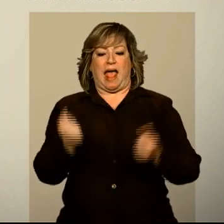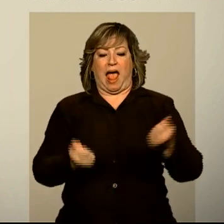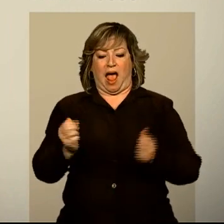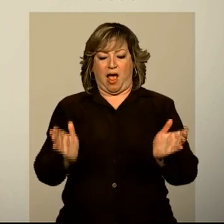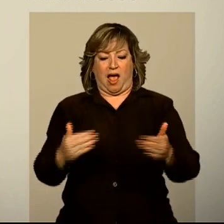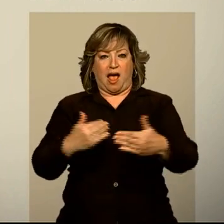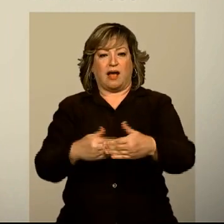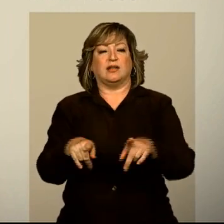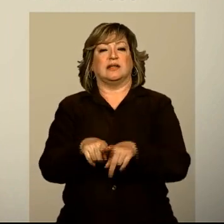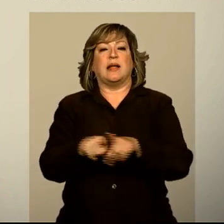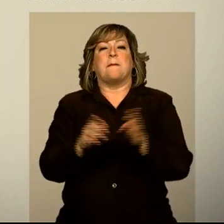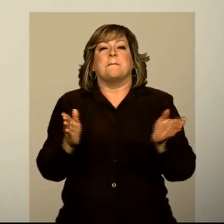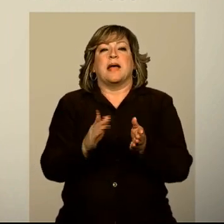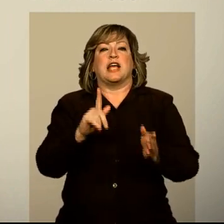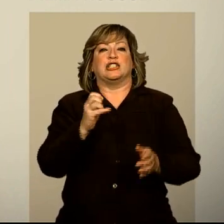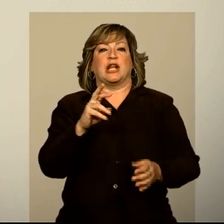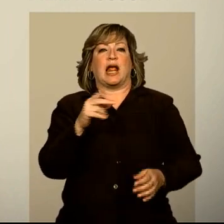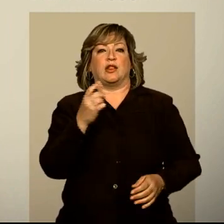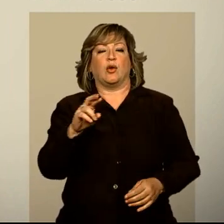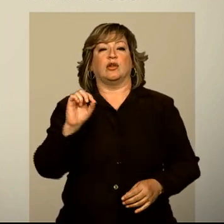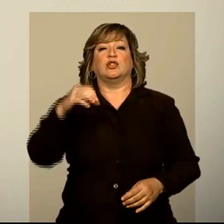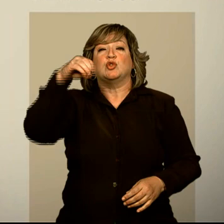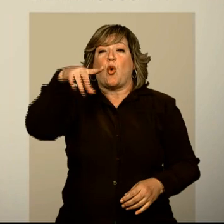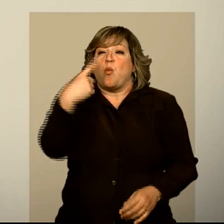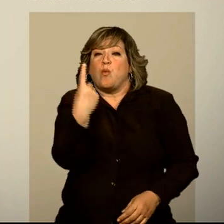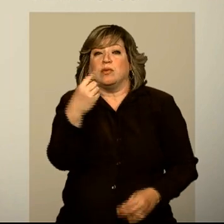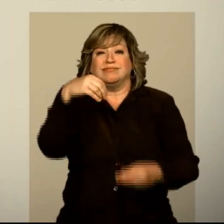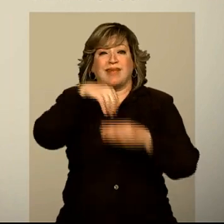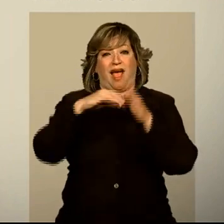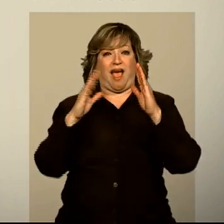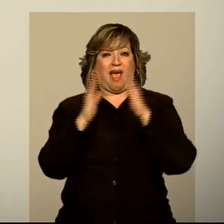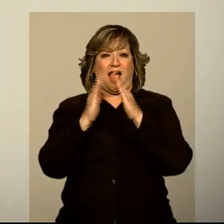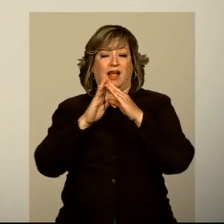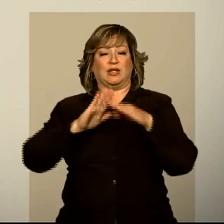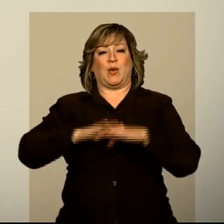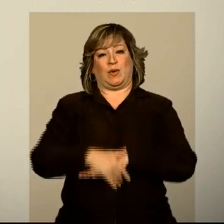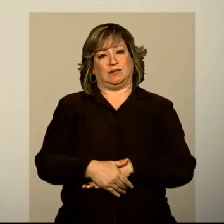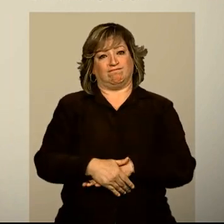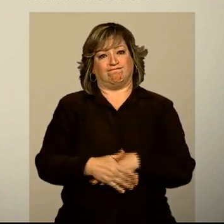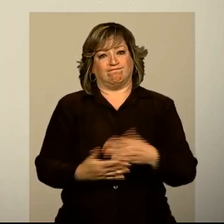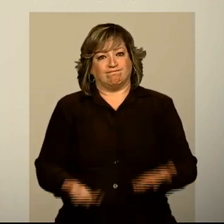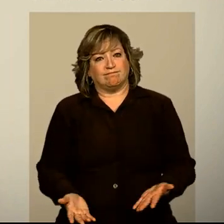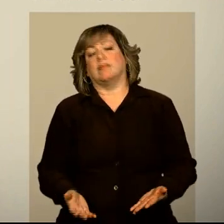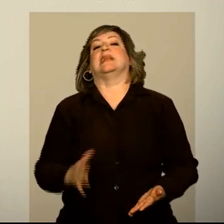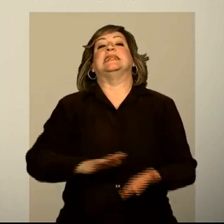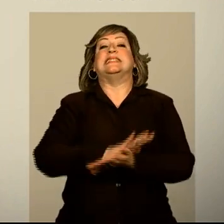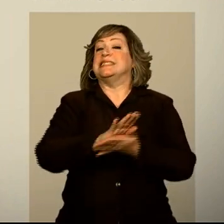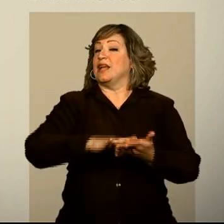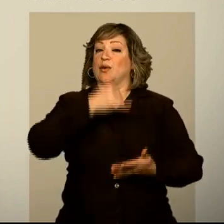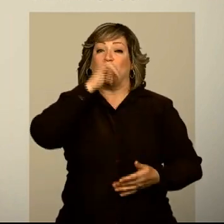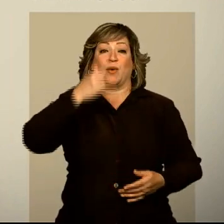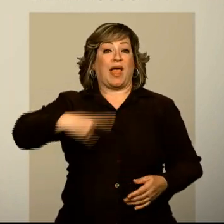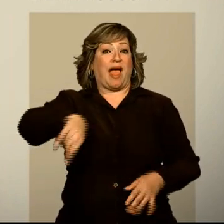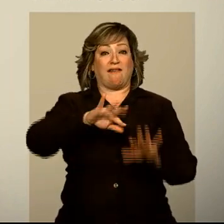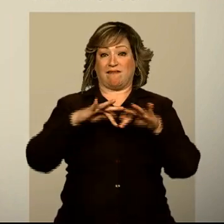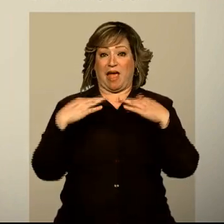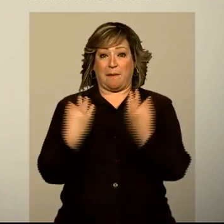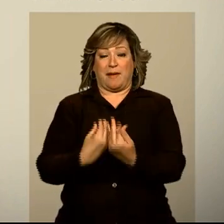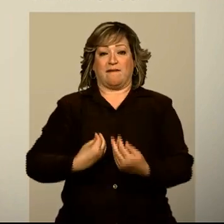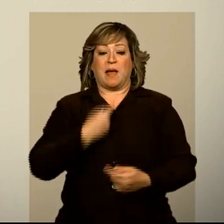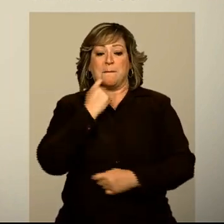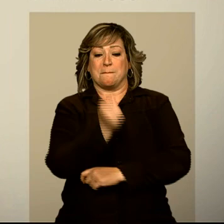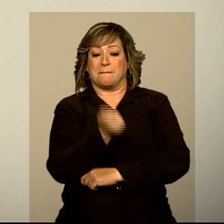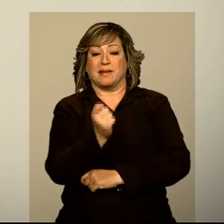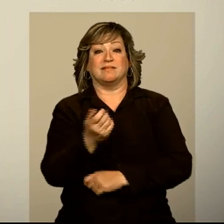carros e até pequenos geradores para ligar apenas uma luz em casa à noite sem energia essas famílias que